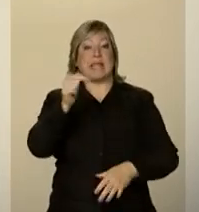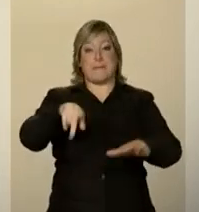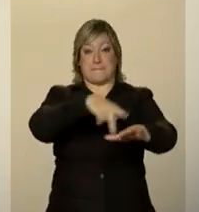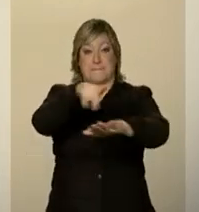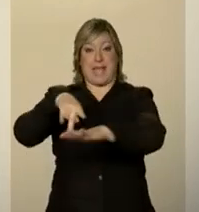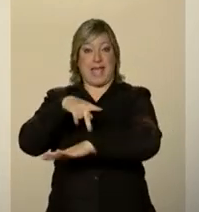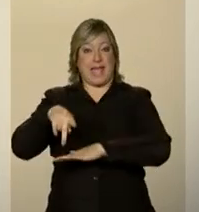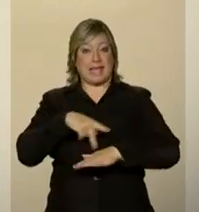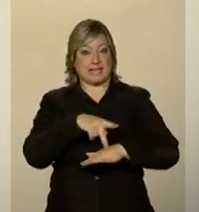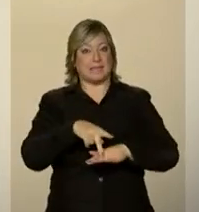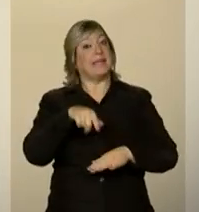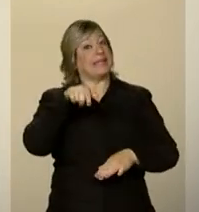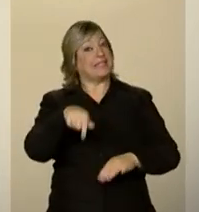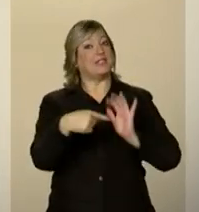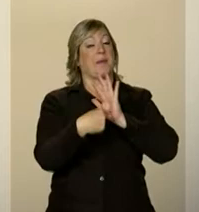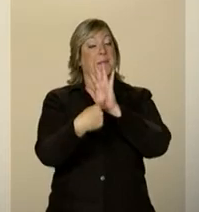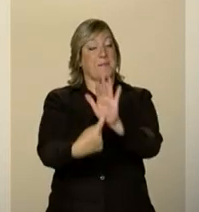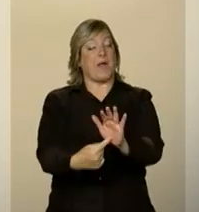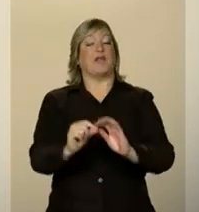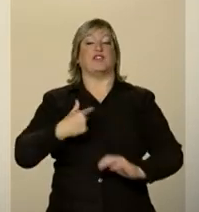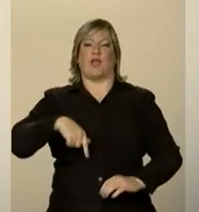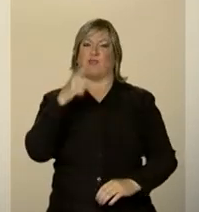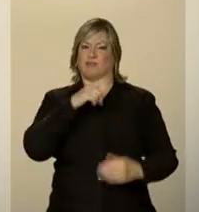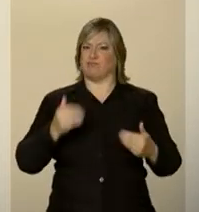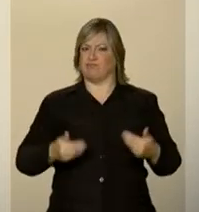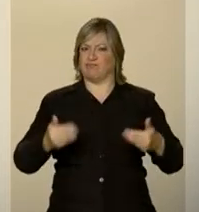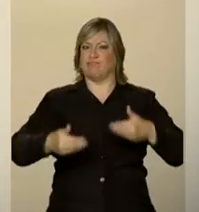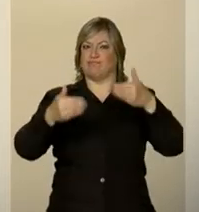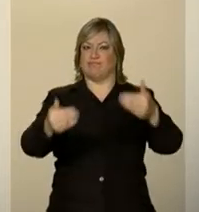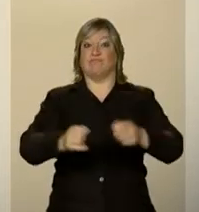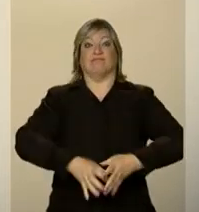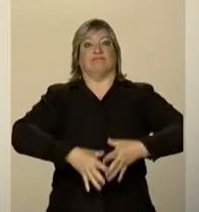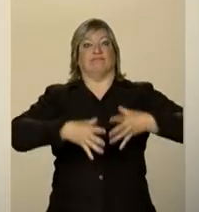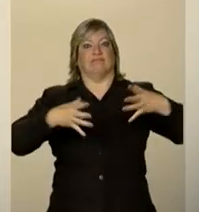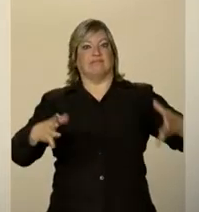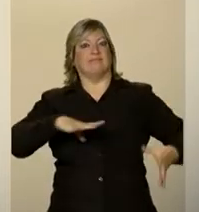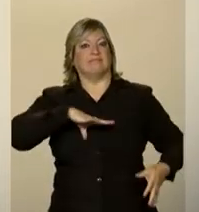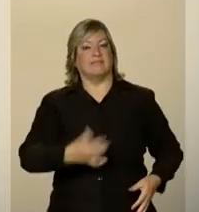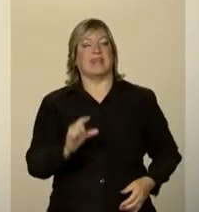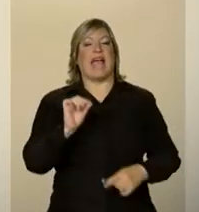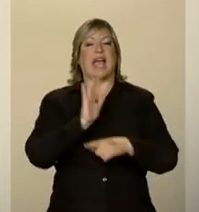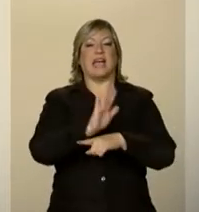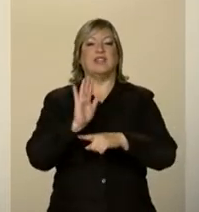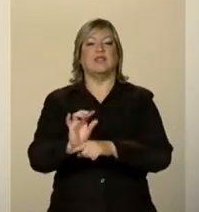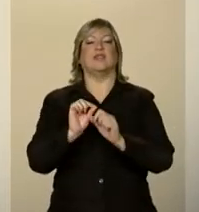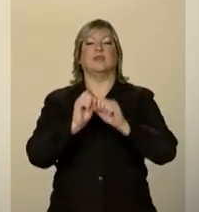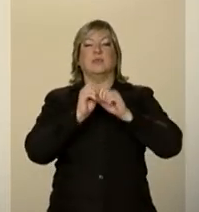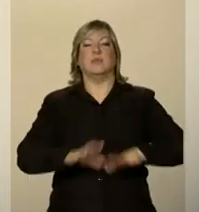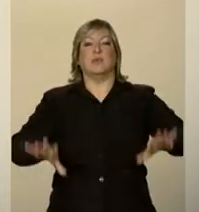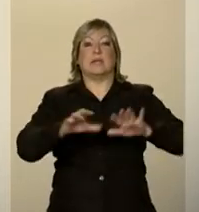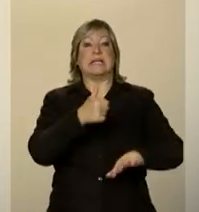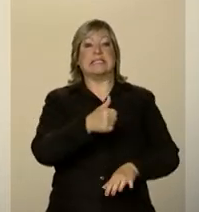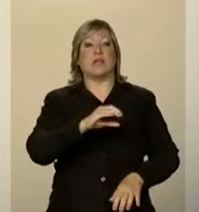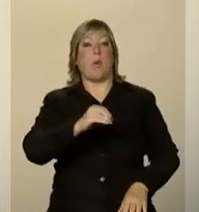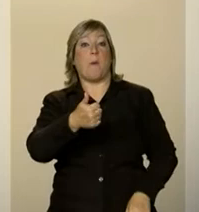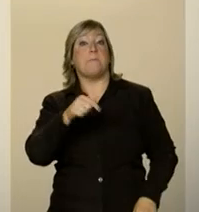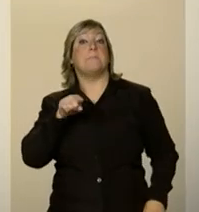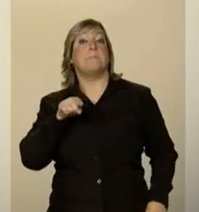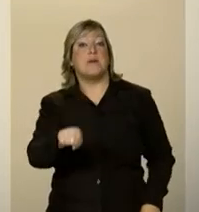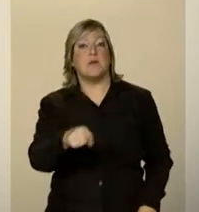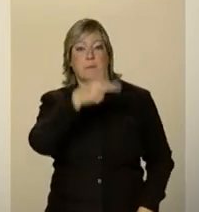países Isso mostra que estamos avançando o nosso imenso desafio de levar 101 mil estudantes